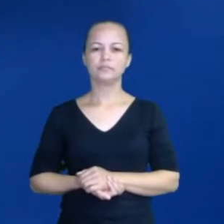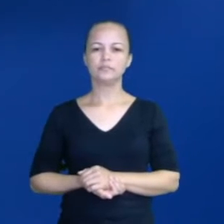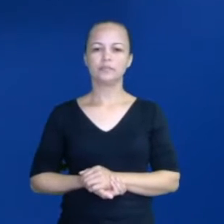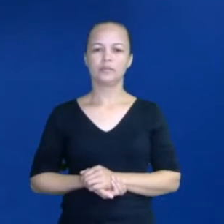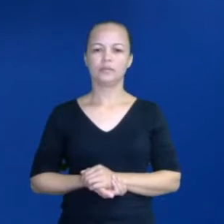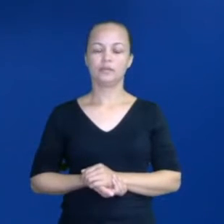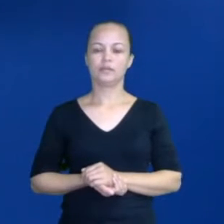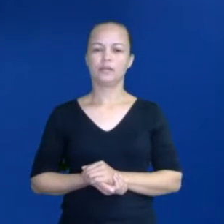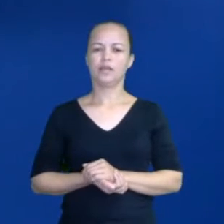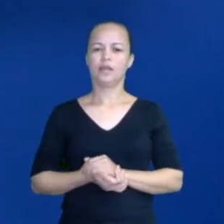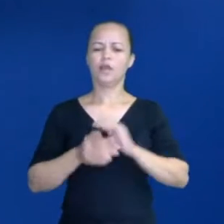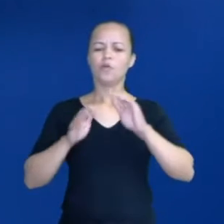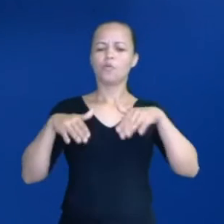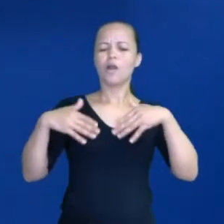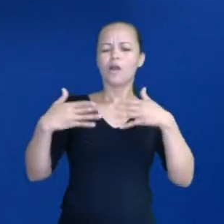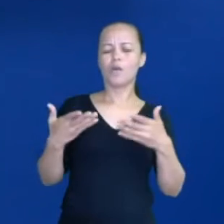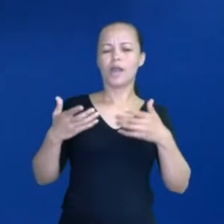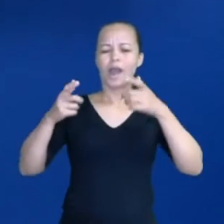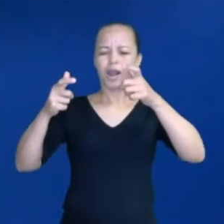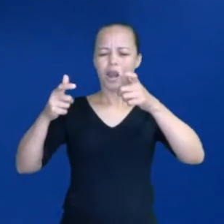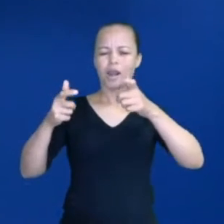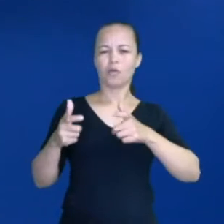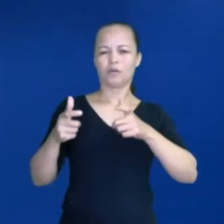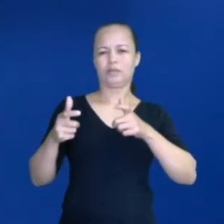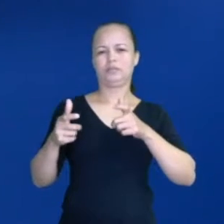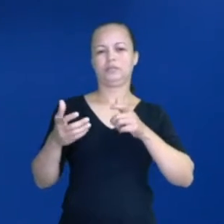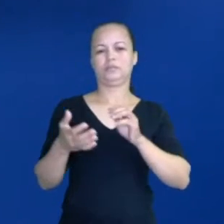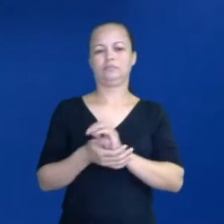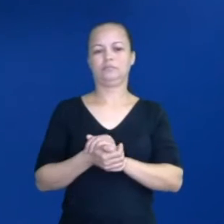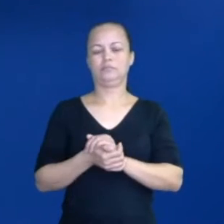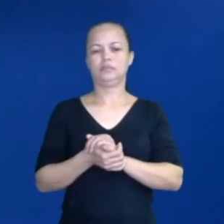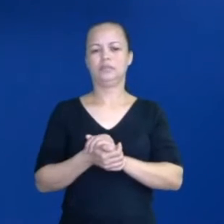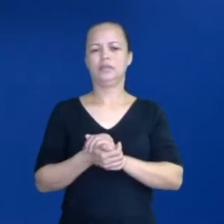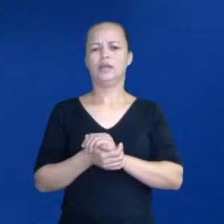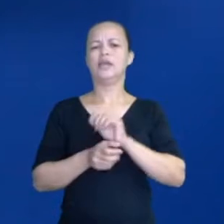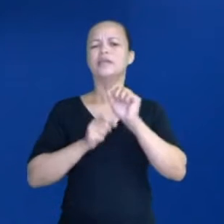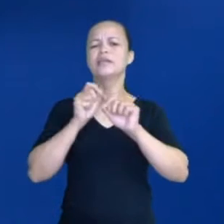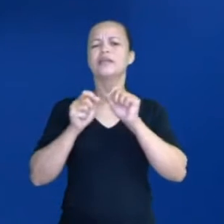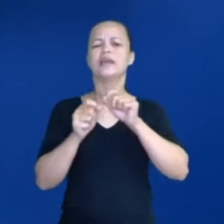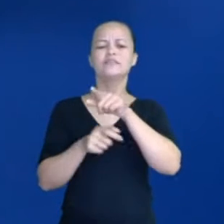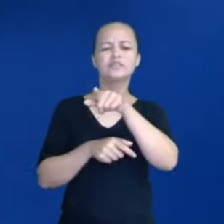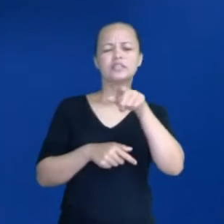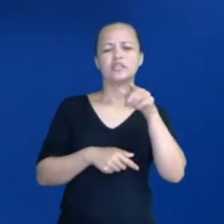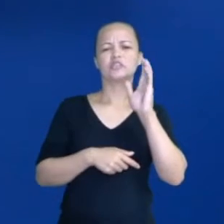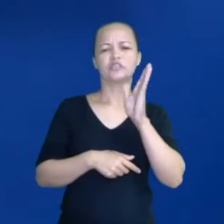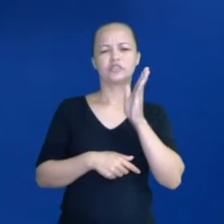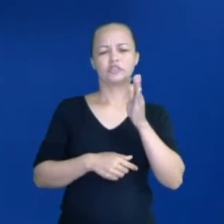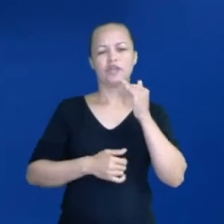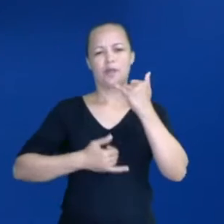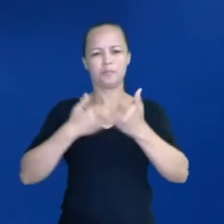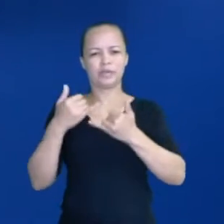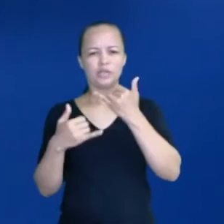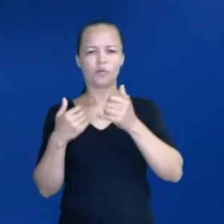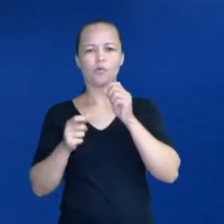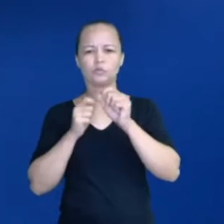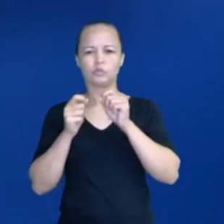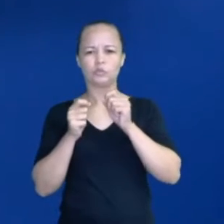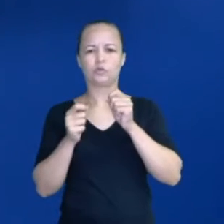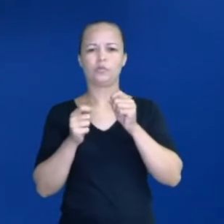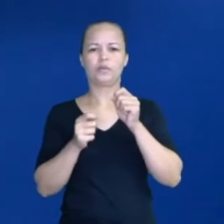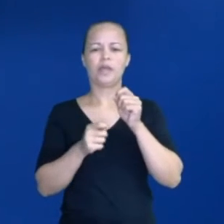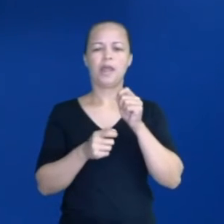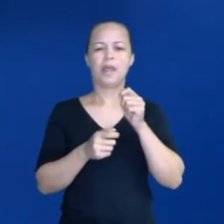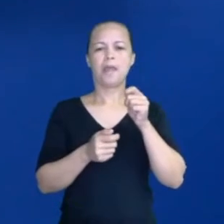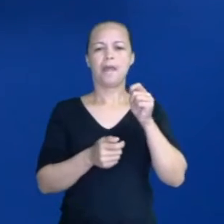Qual é a localização? Quem aqui já brincou com esse joguinho aqui? Batalha naval. Alguém já ouviu falar sobre isso?